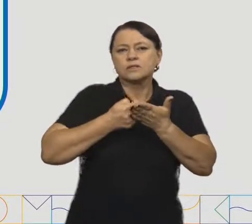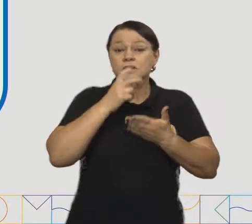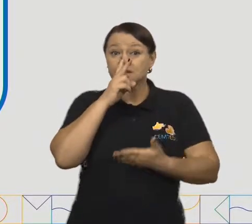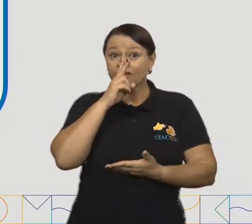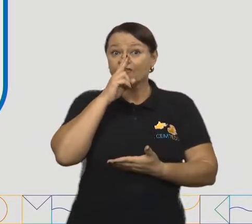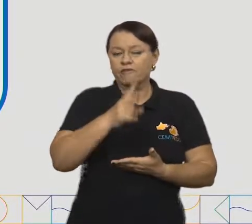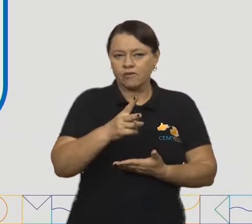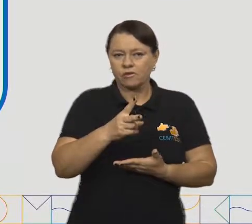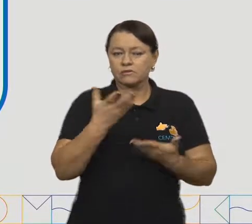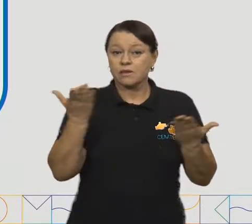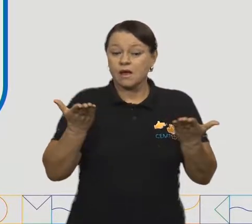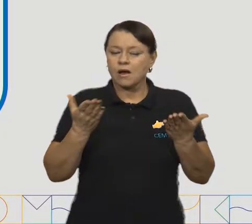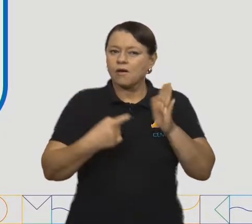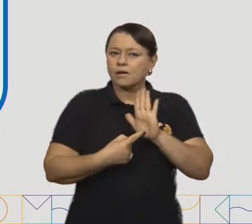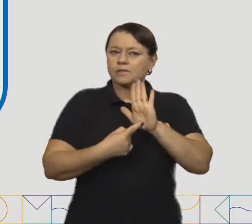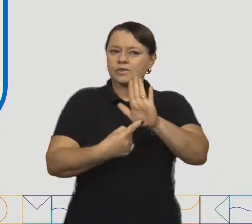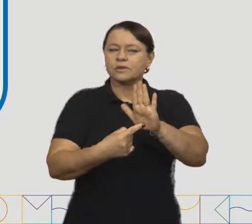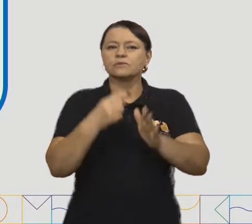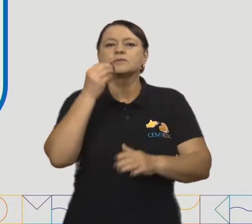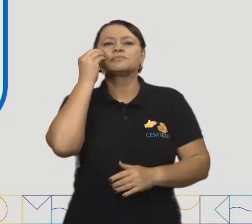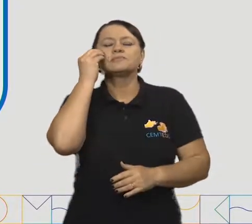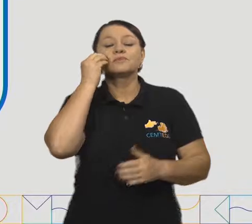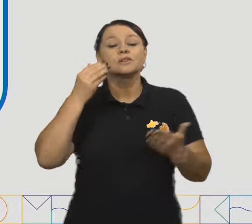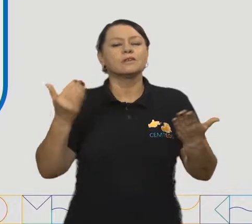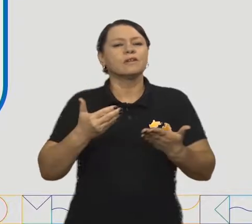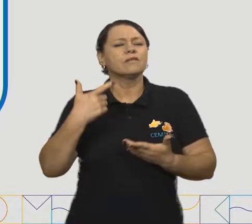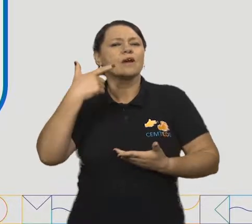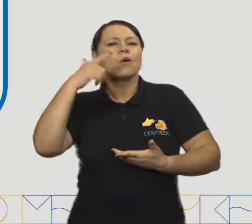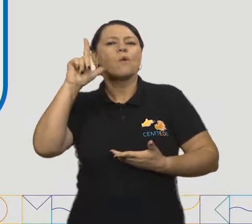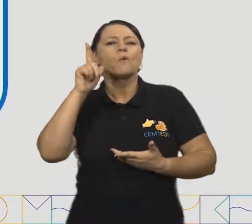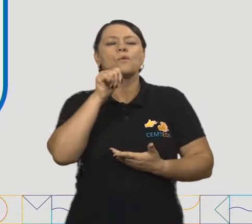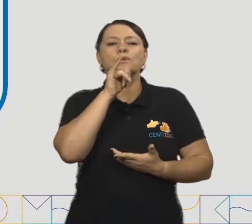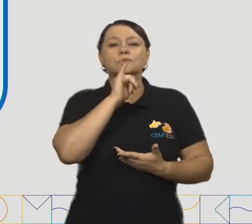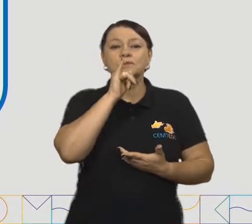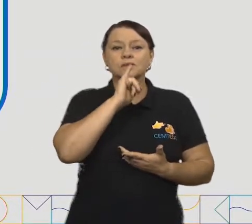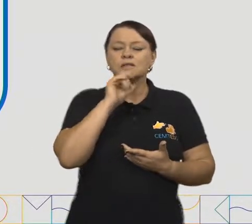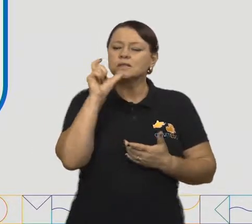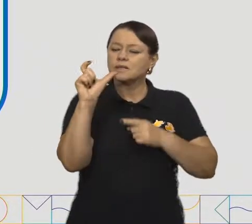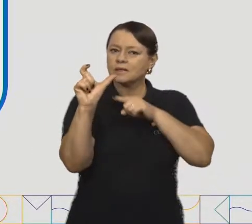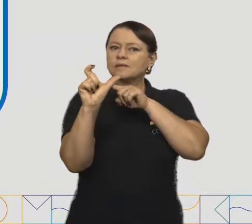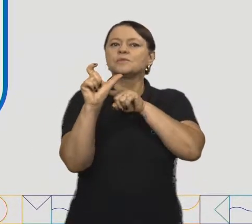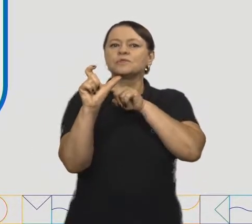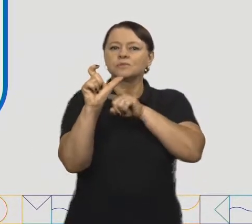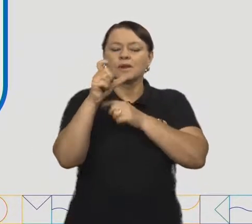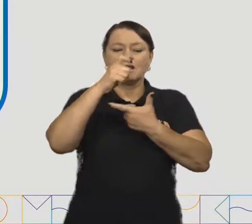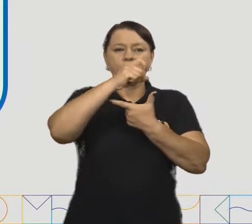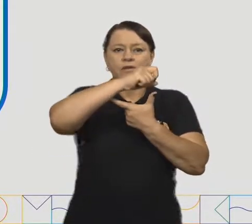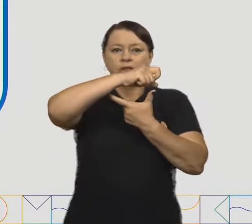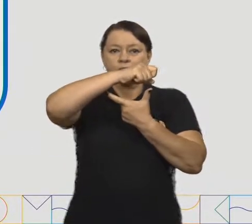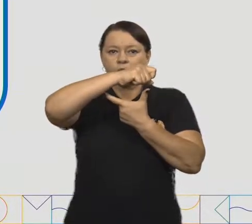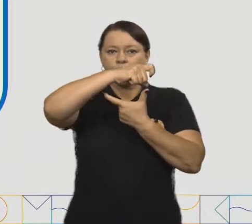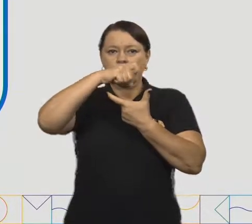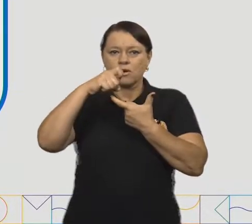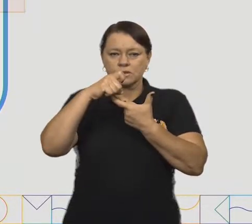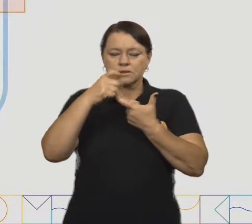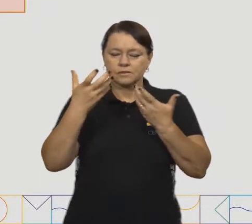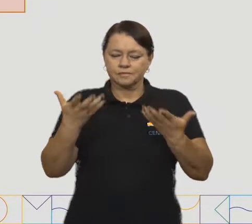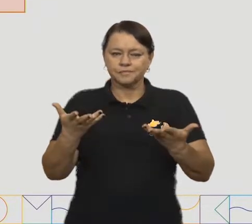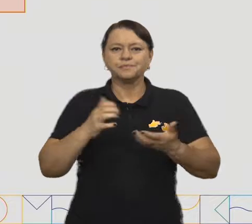diz que é uma palavra oxítona. Repita, oxítona. Venha comigo agora ver qual é o conceito